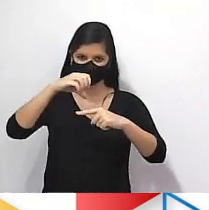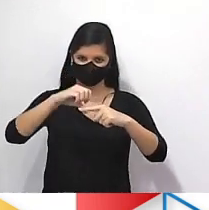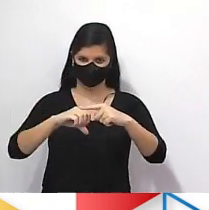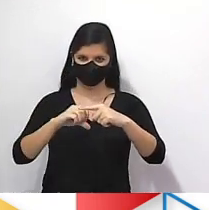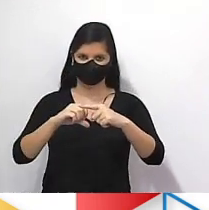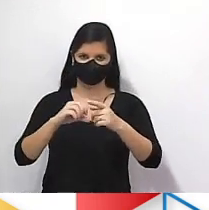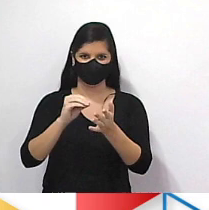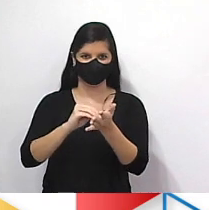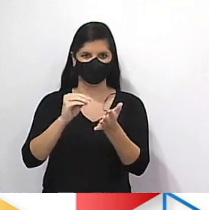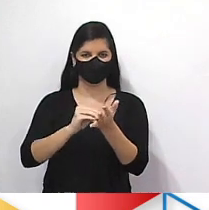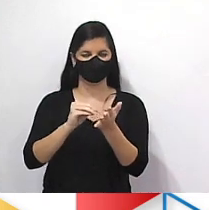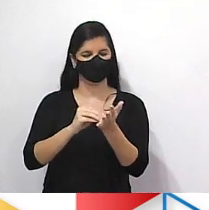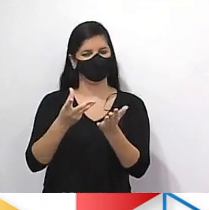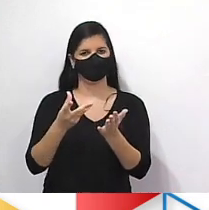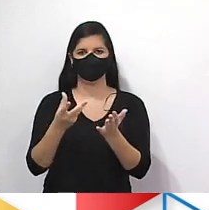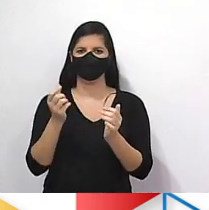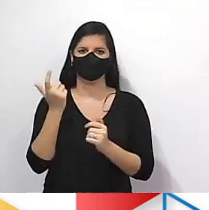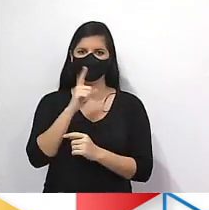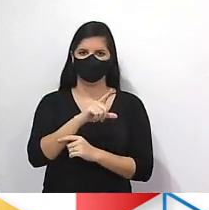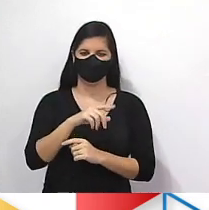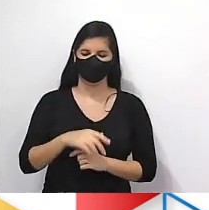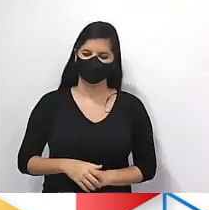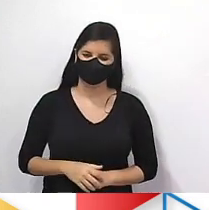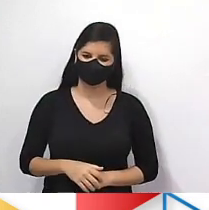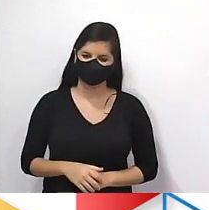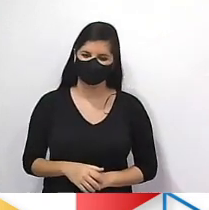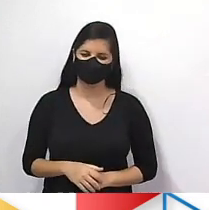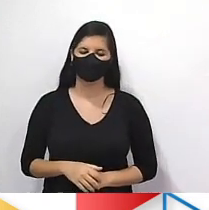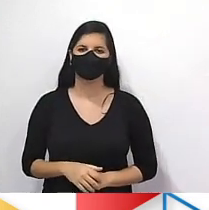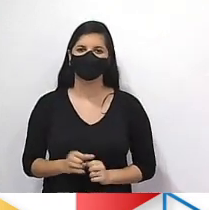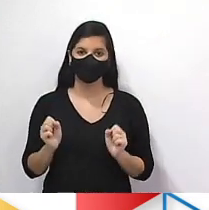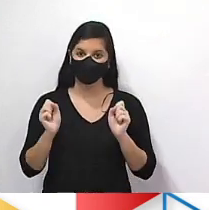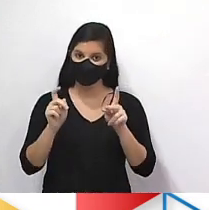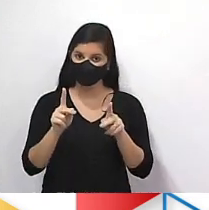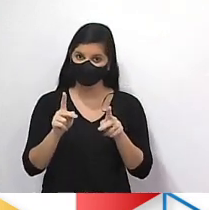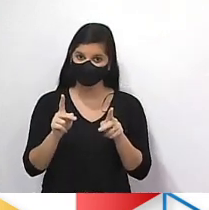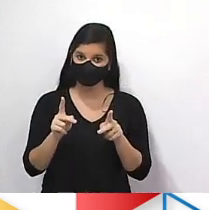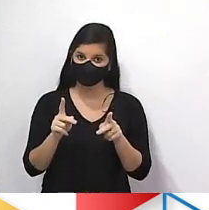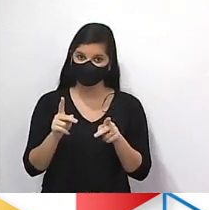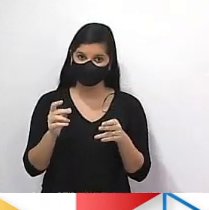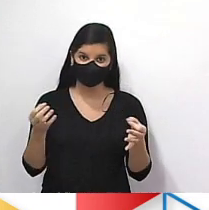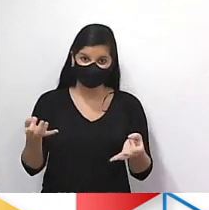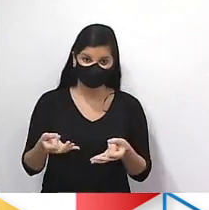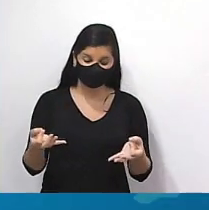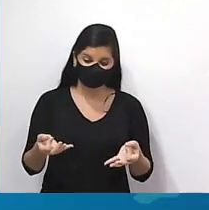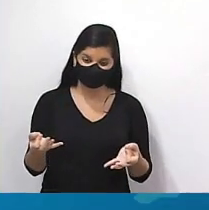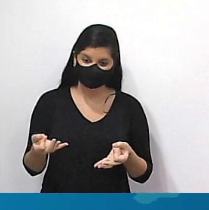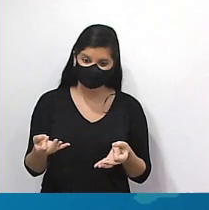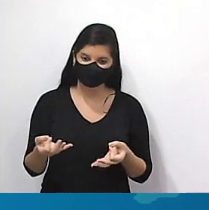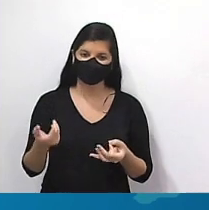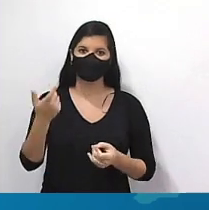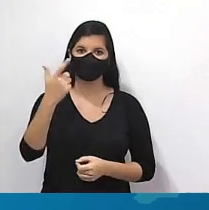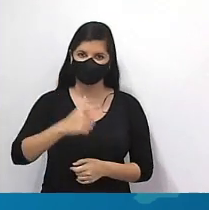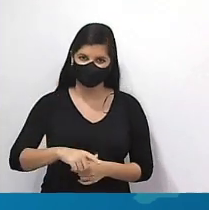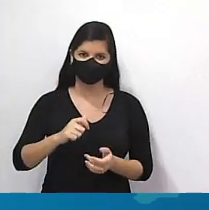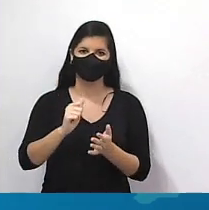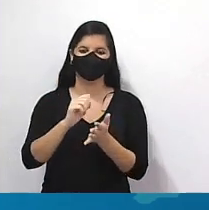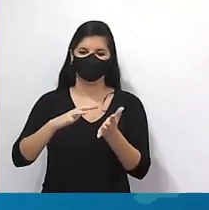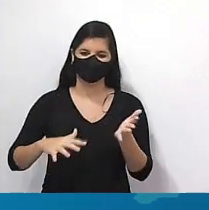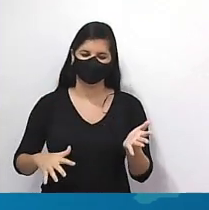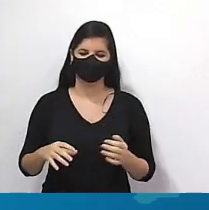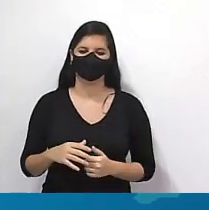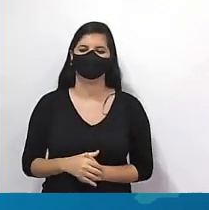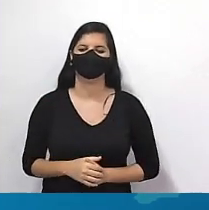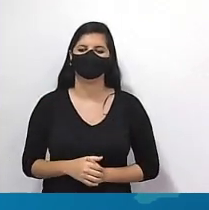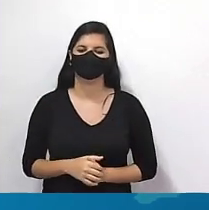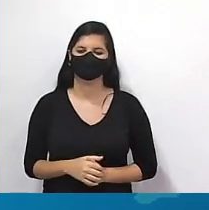tiras da fração aí que a Alana fez. Tranquilo até aí? Tá perfeito? Então vamos lá comigo já para atividades